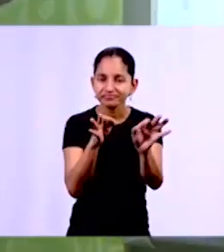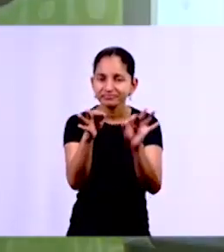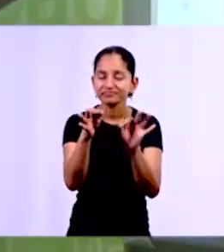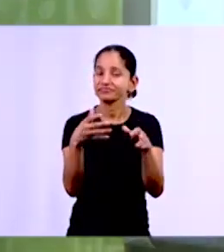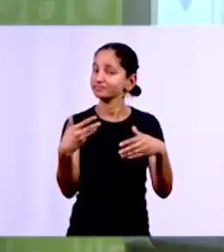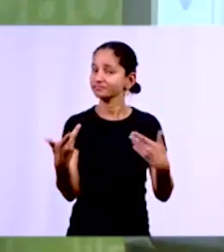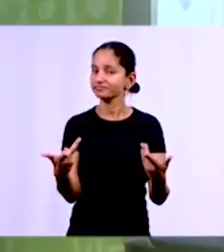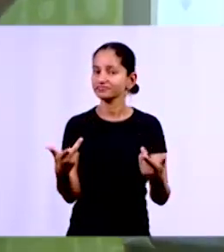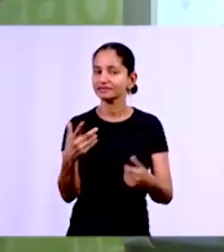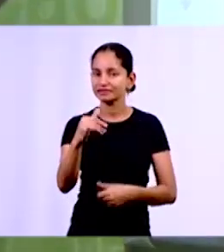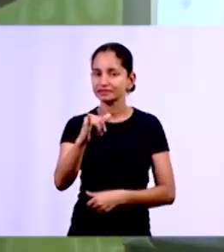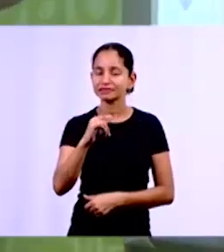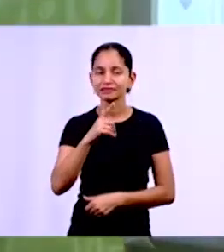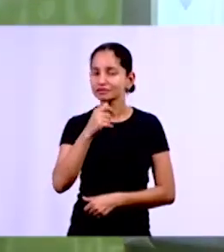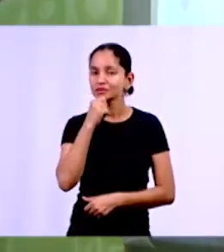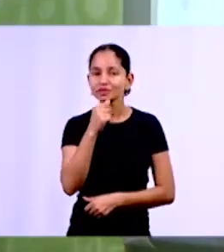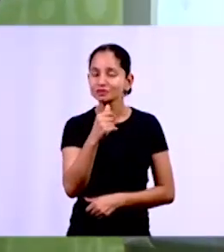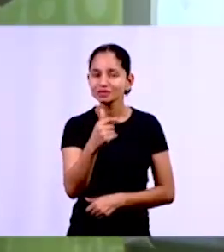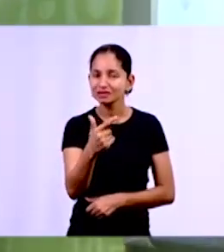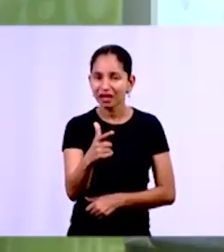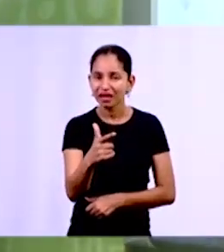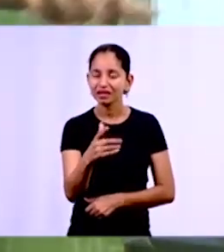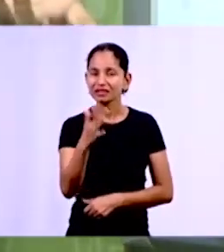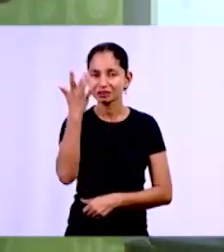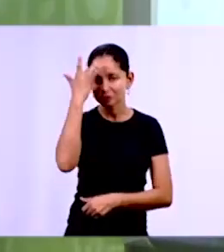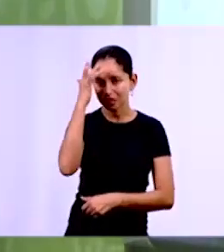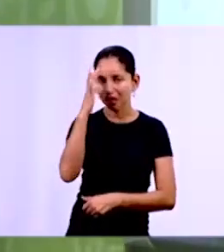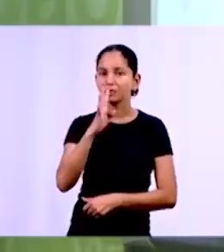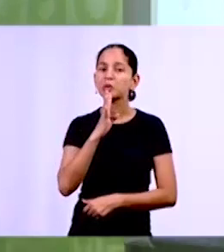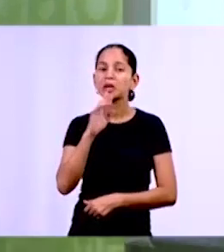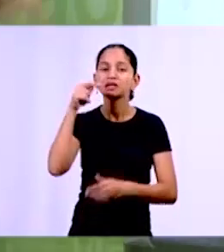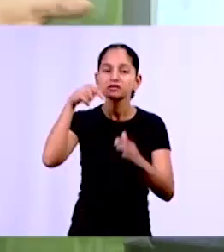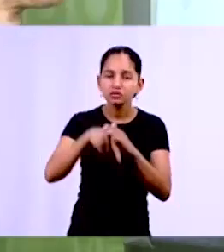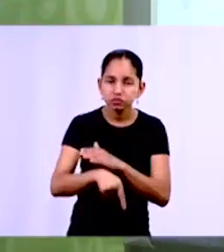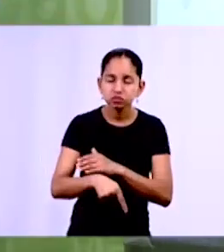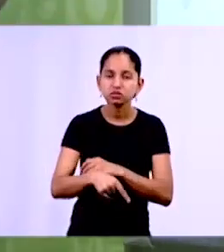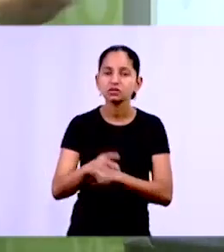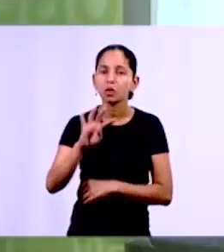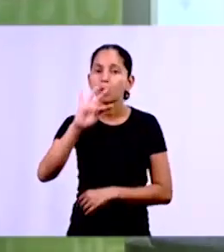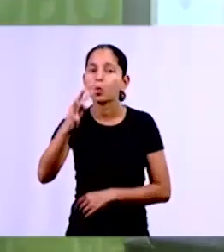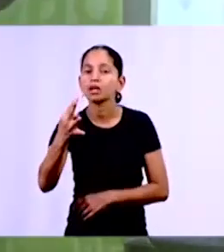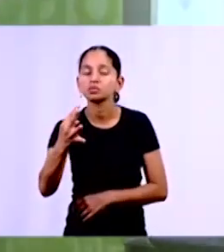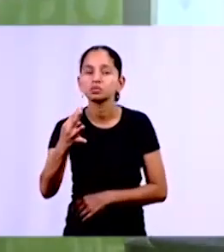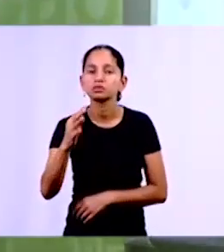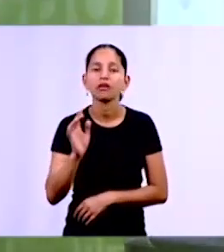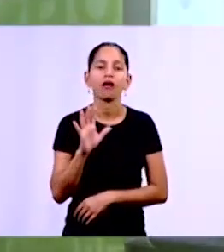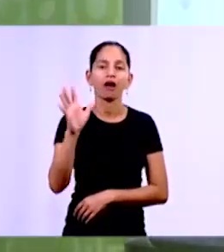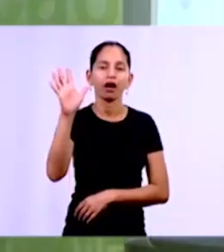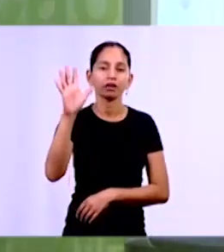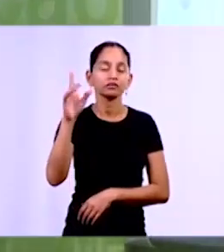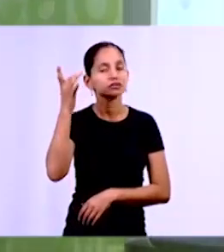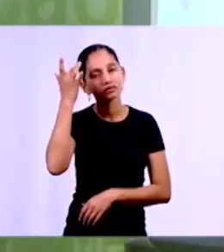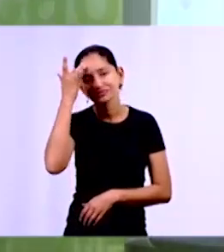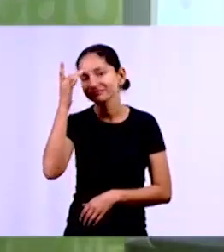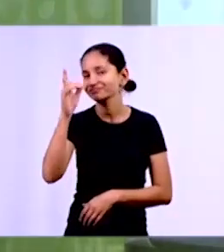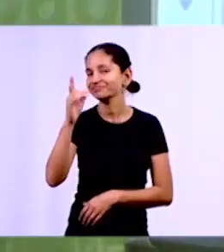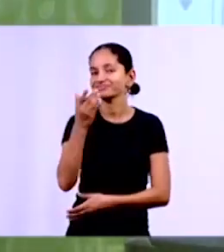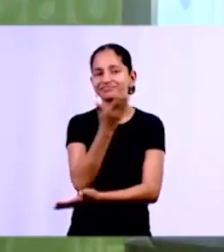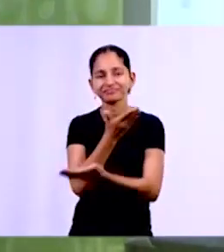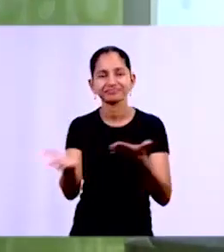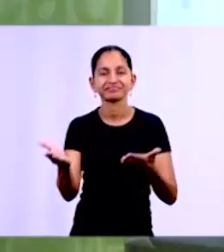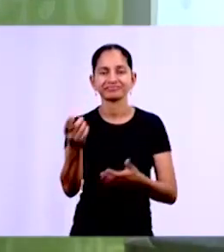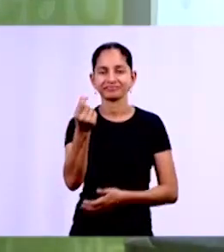uma arquitetura, a gente pode até estar comprando um computador de R$4.000, que na verdade não vale esses R$4.000. Então, acho que a gente vai